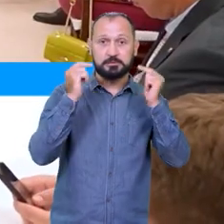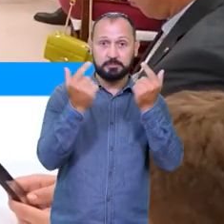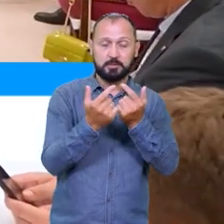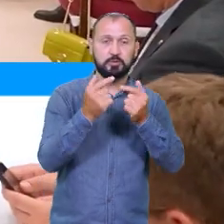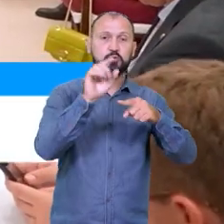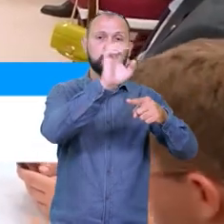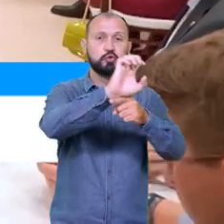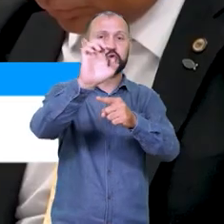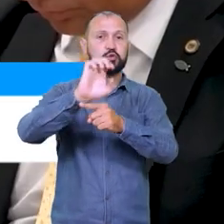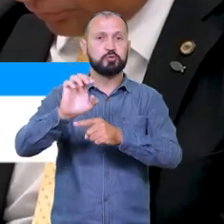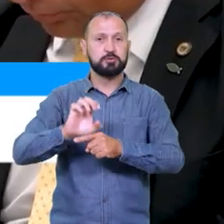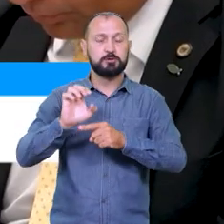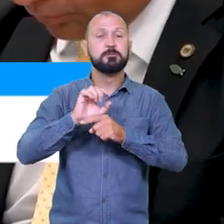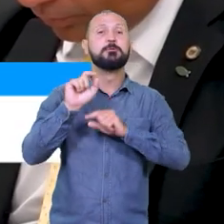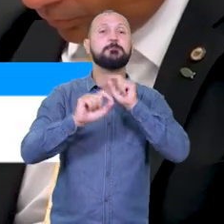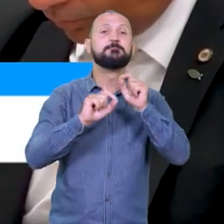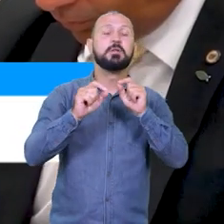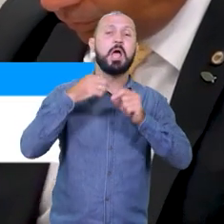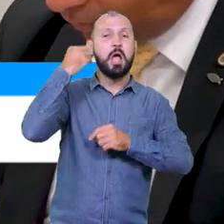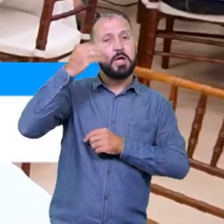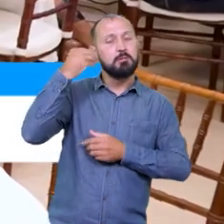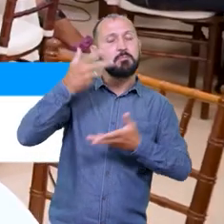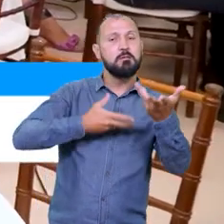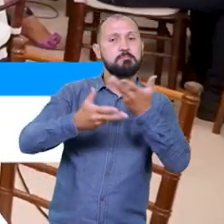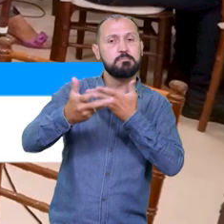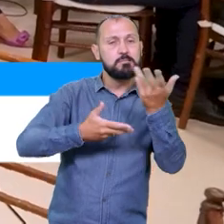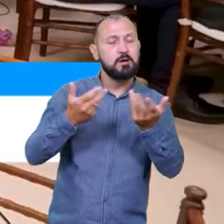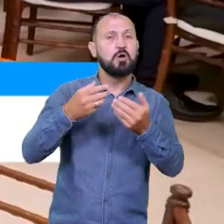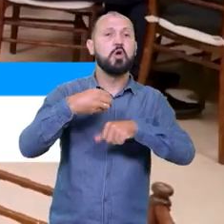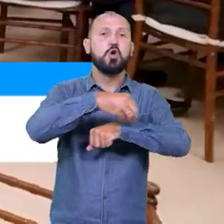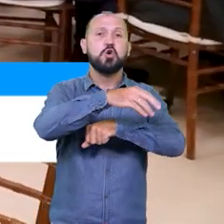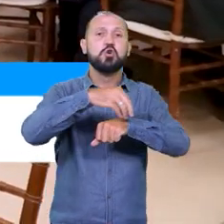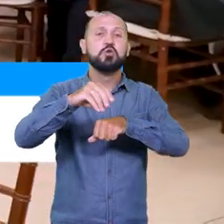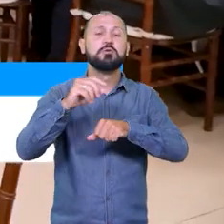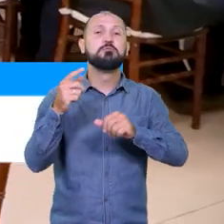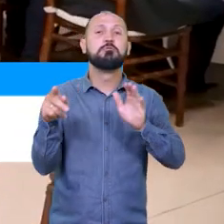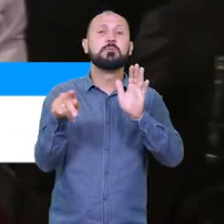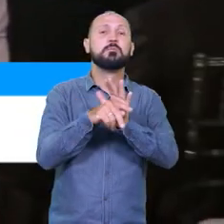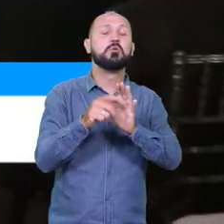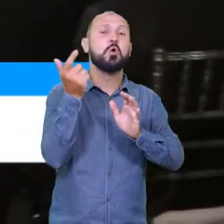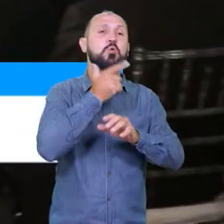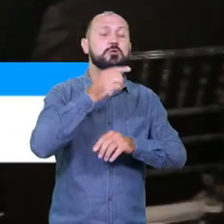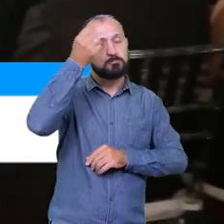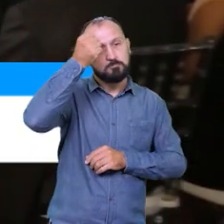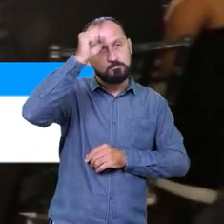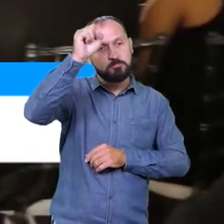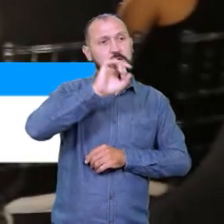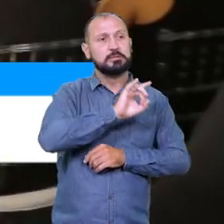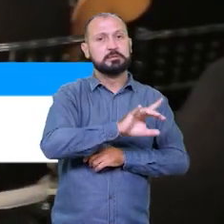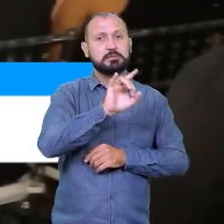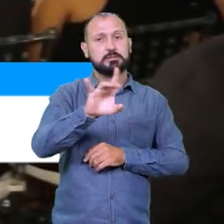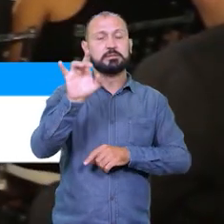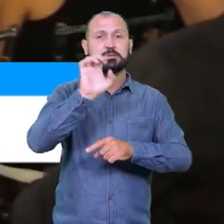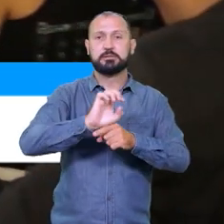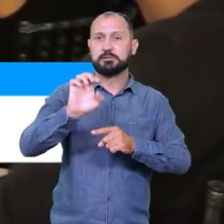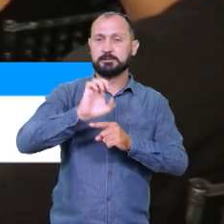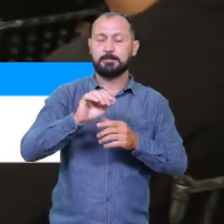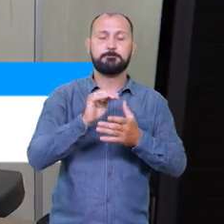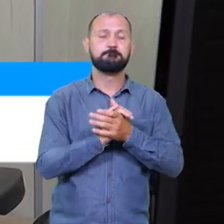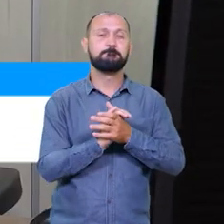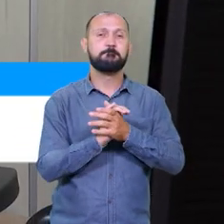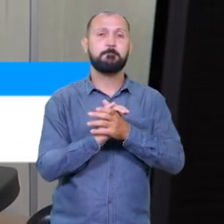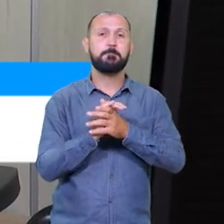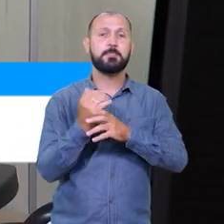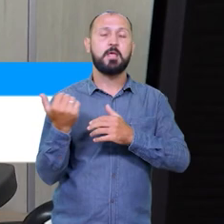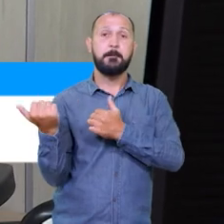das assembleias de todos os estados a fim de troca de experiências e divulgação de cases de sucesso no âmbito de cada